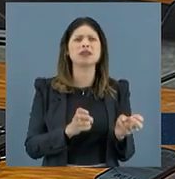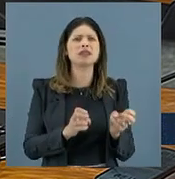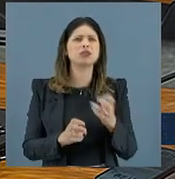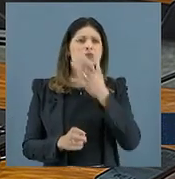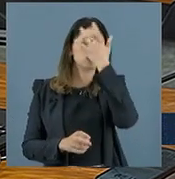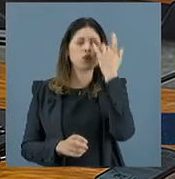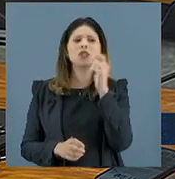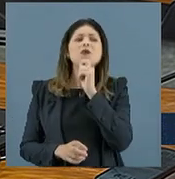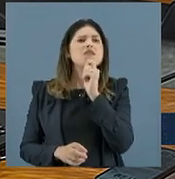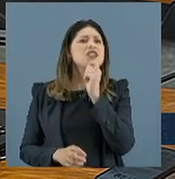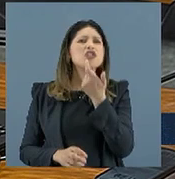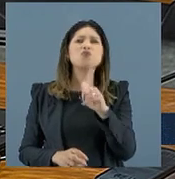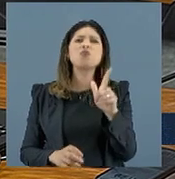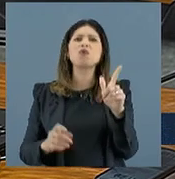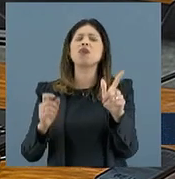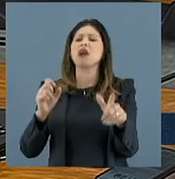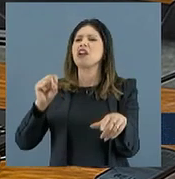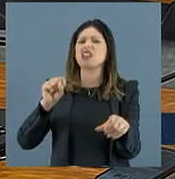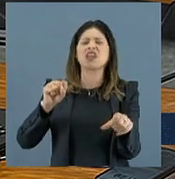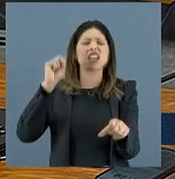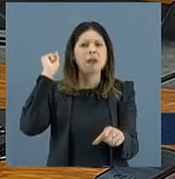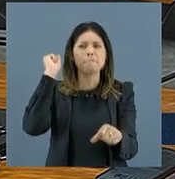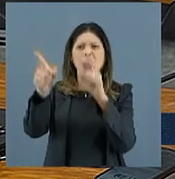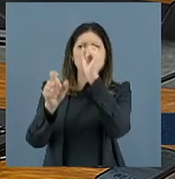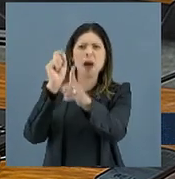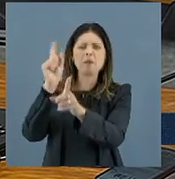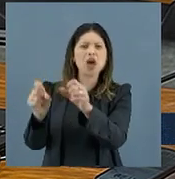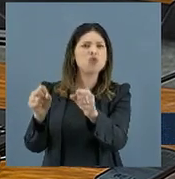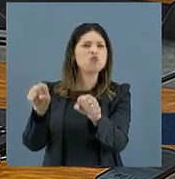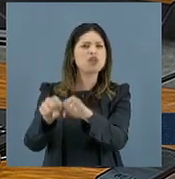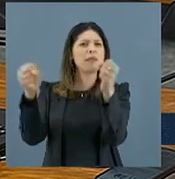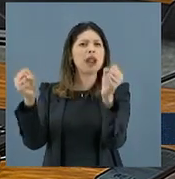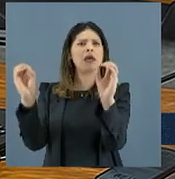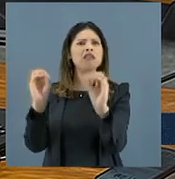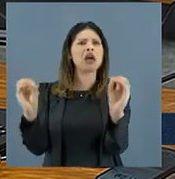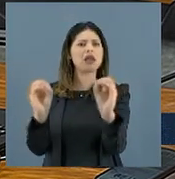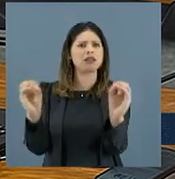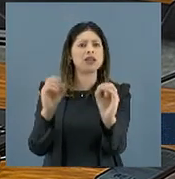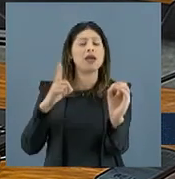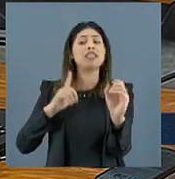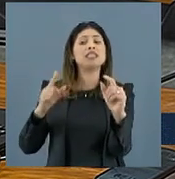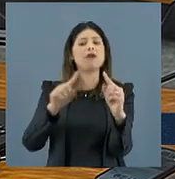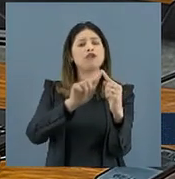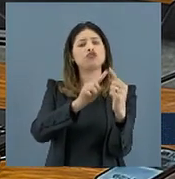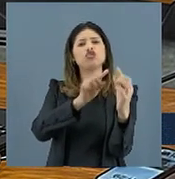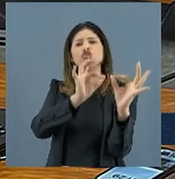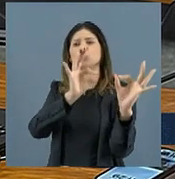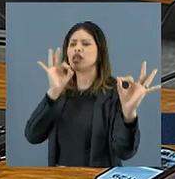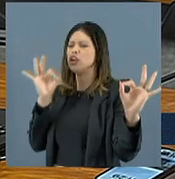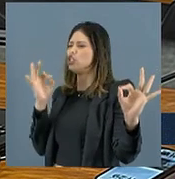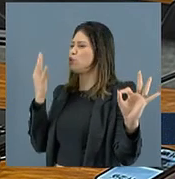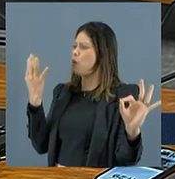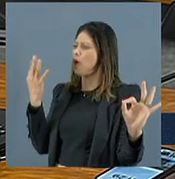vidraça, absolutamente nada, sendo condenados aí a 17 anos de prisão, quando estavam a 4 quilômetros da Praça dos